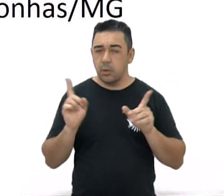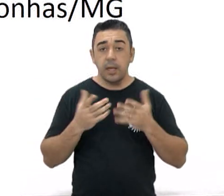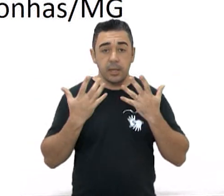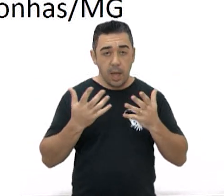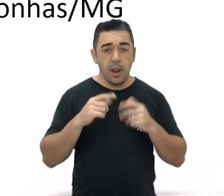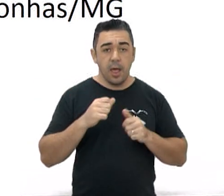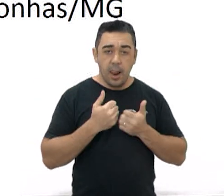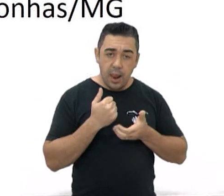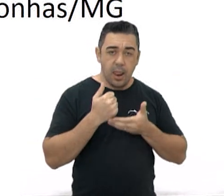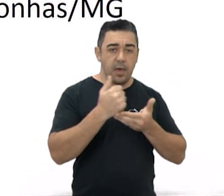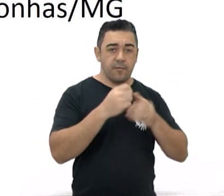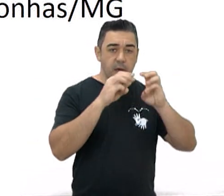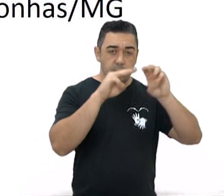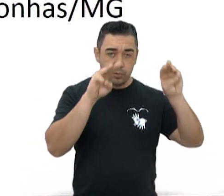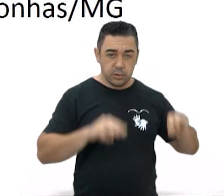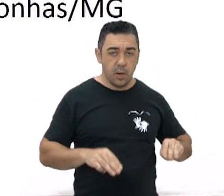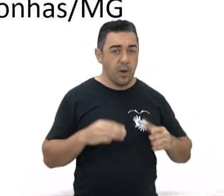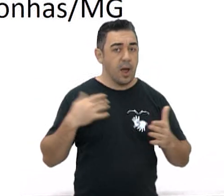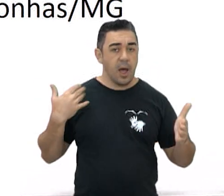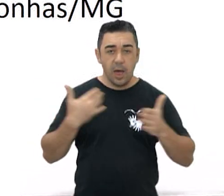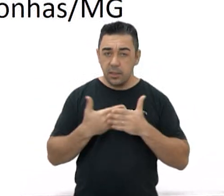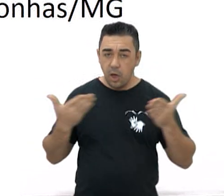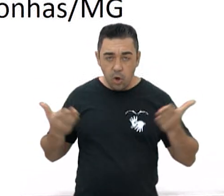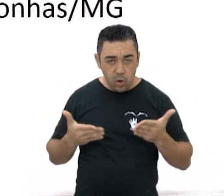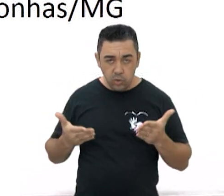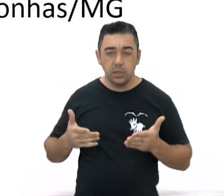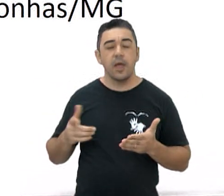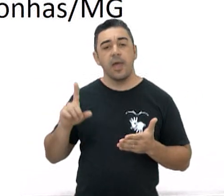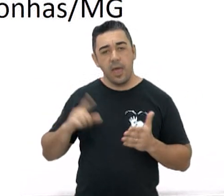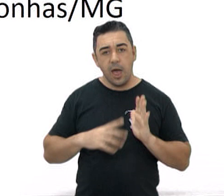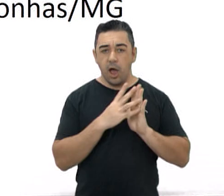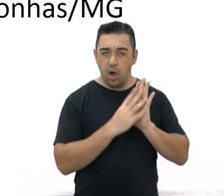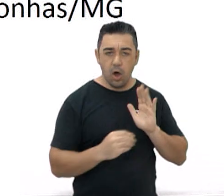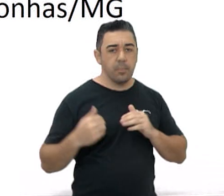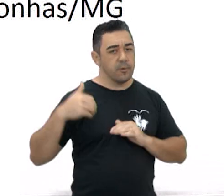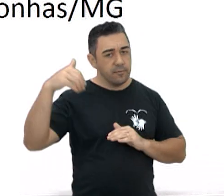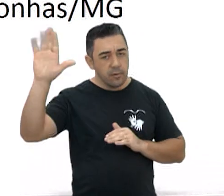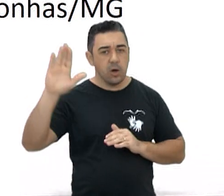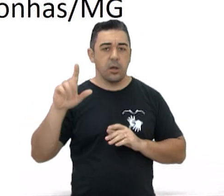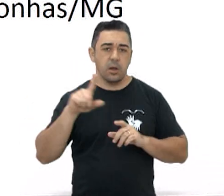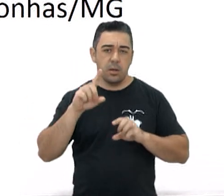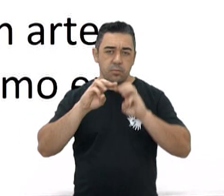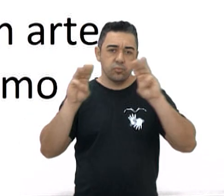museu. Os originais estão lá até hoje e as réplicas que foram para o museu.